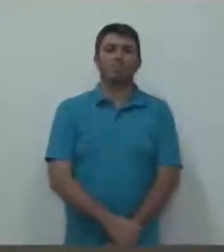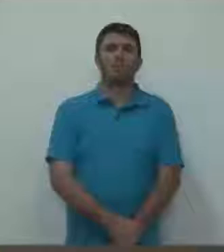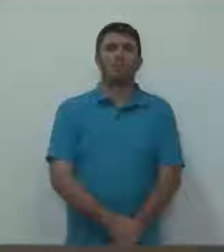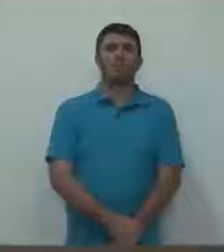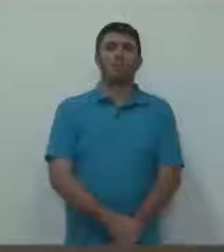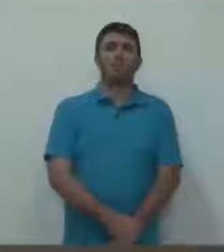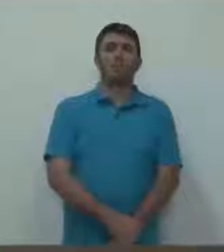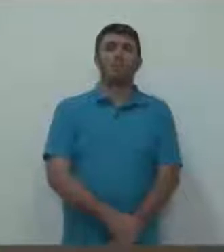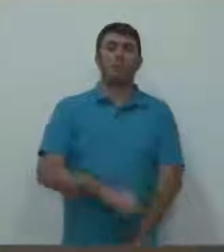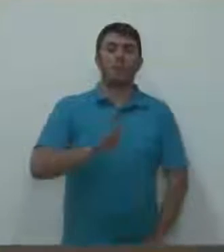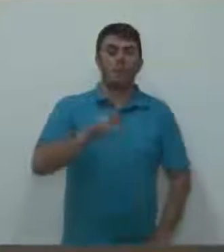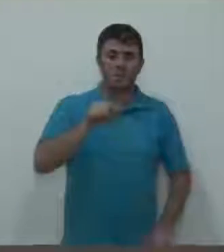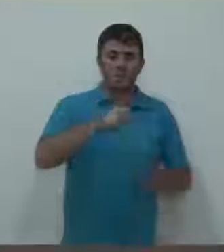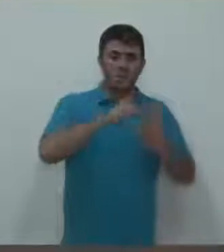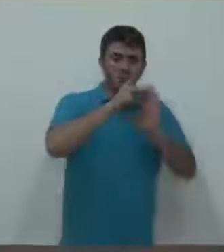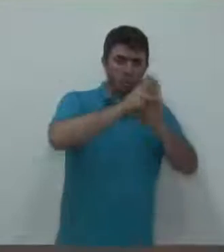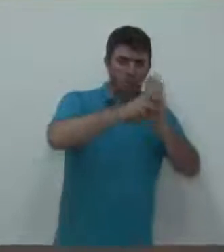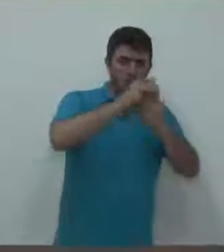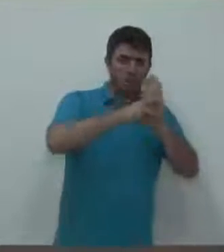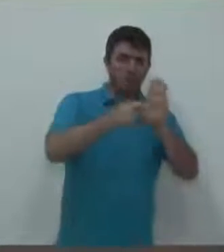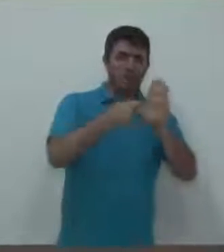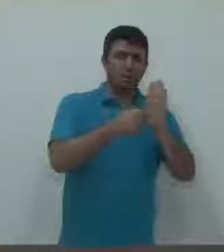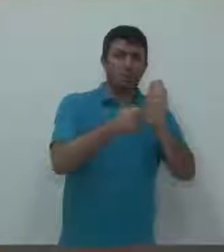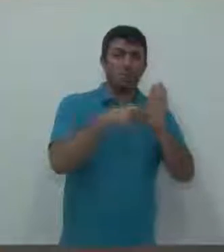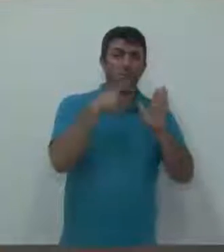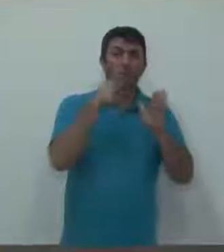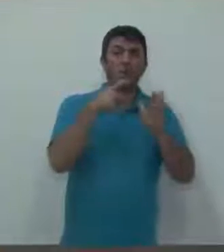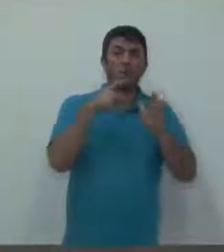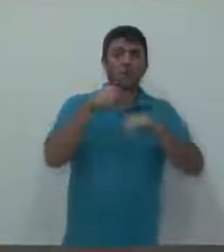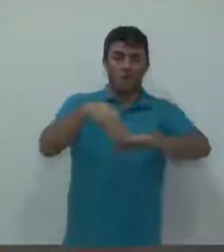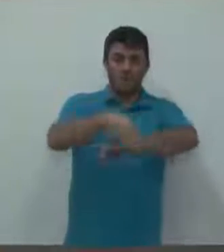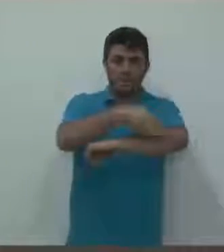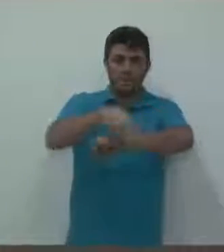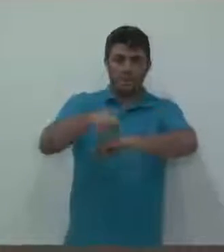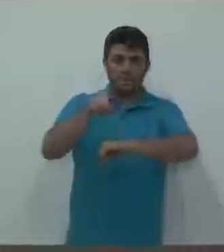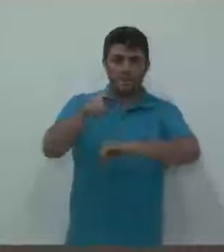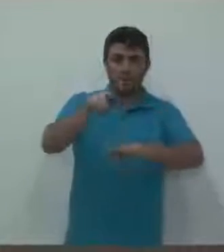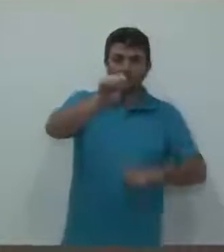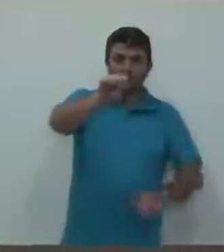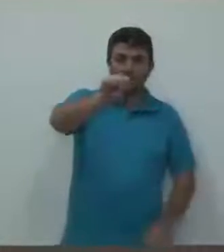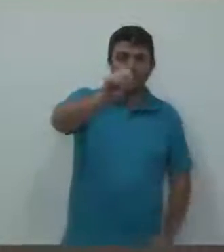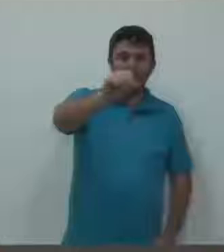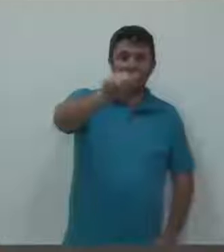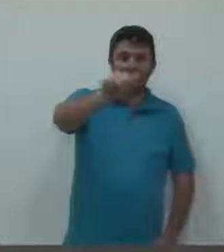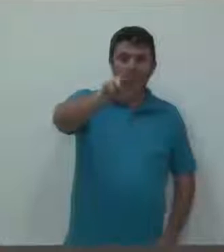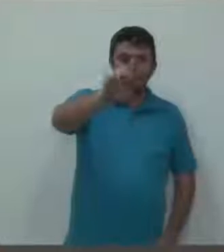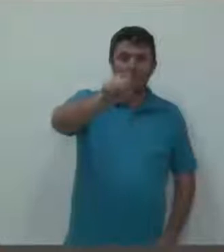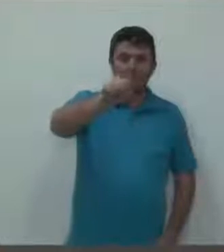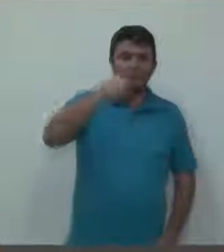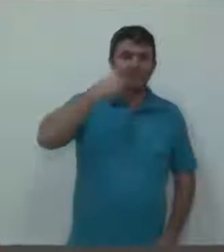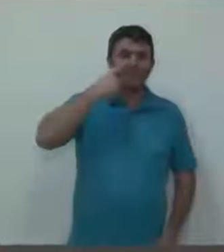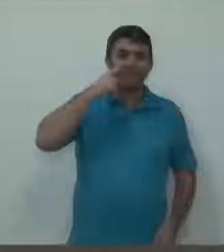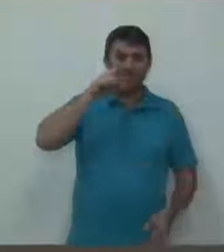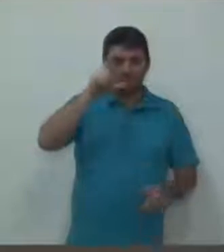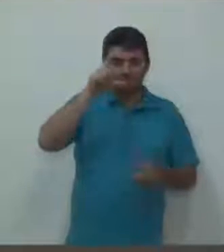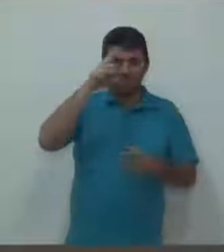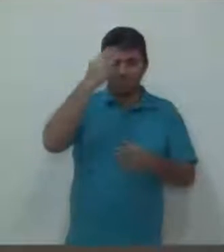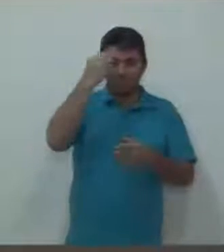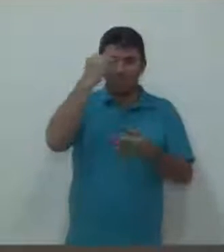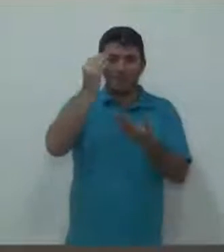No projeto, quando veio falando de possível alagamento da Franco Schwalles, é que havia um entendimento de quem enviou o projeto,